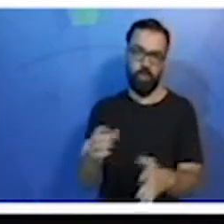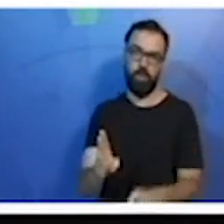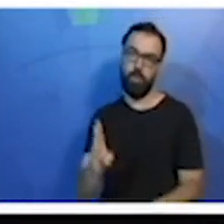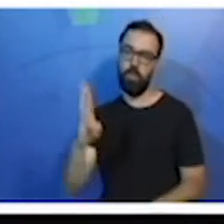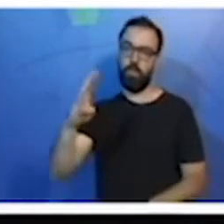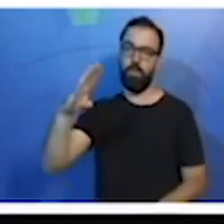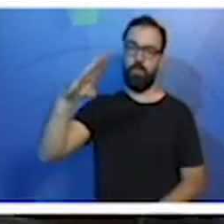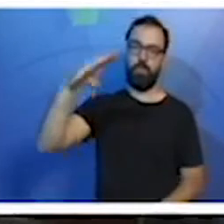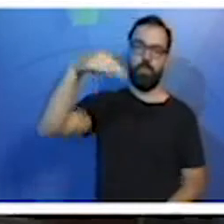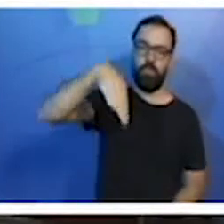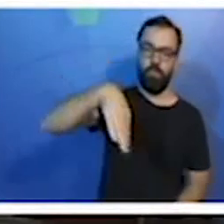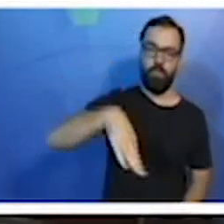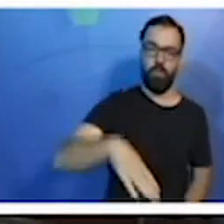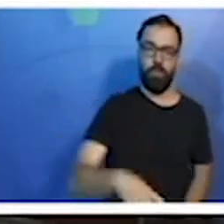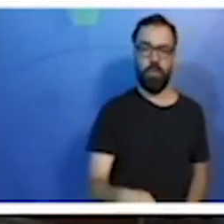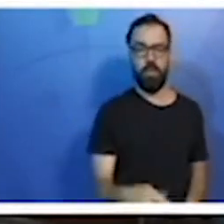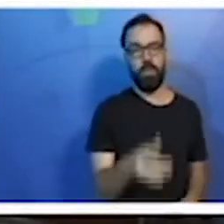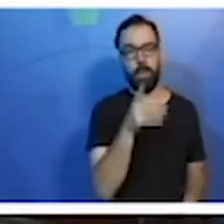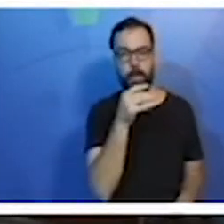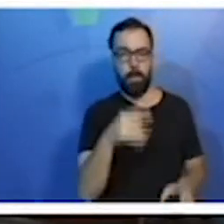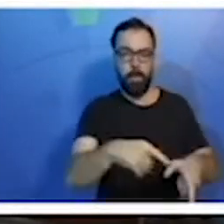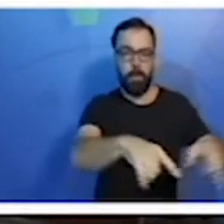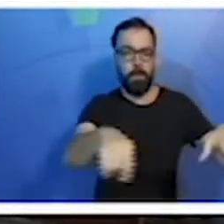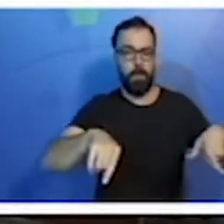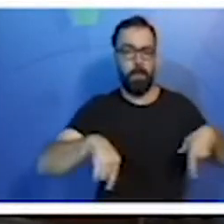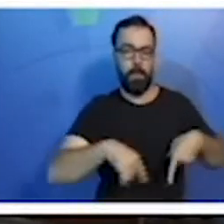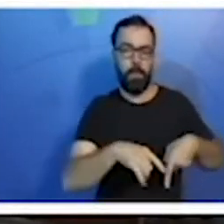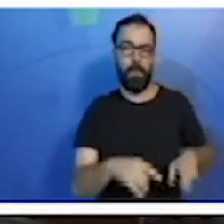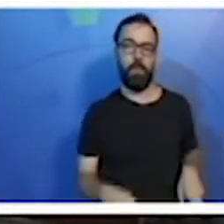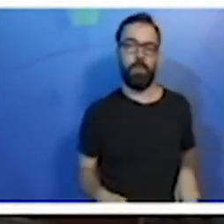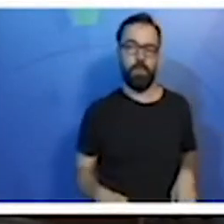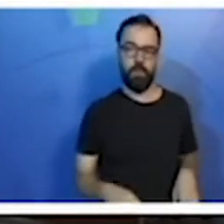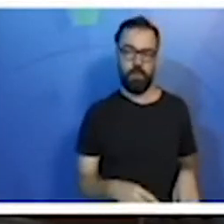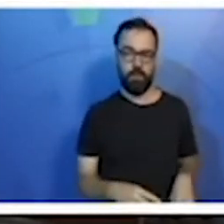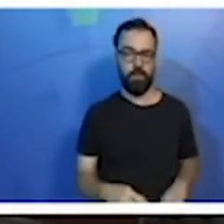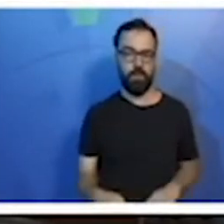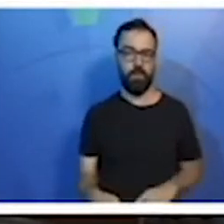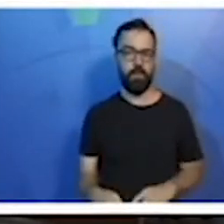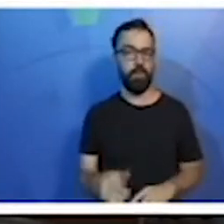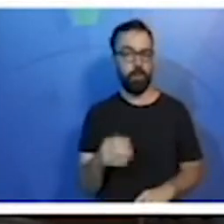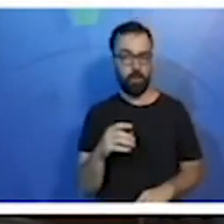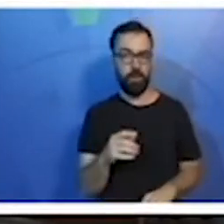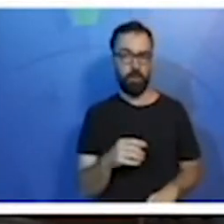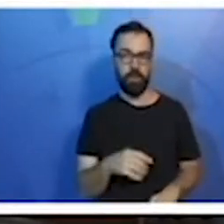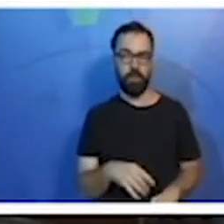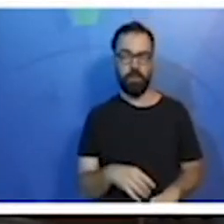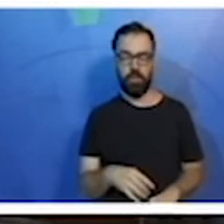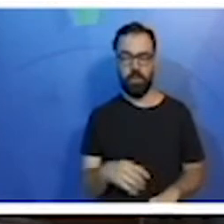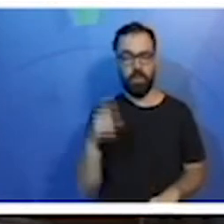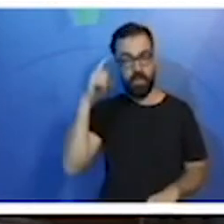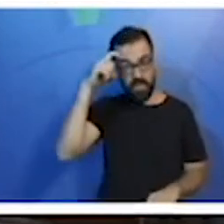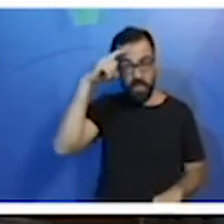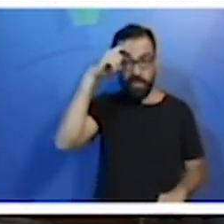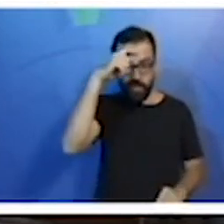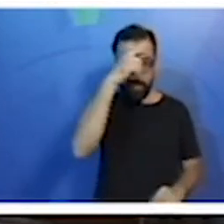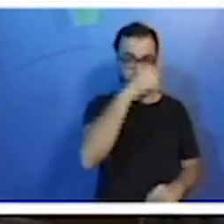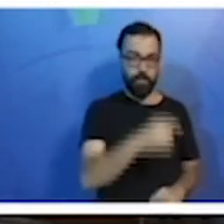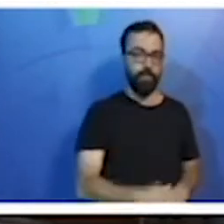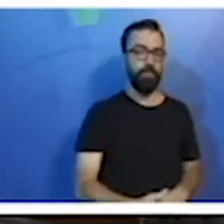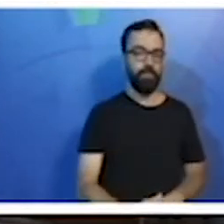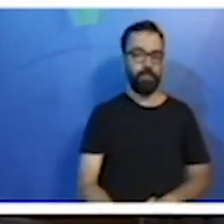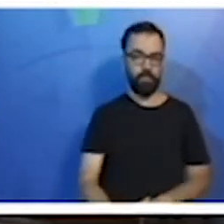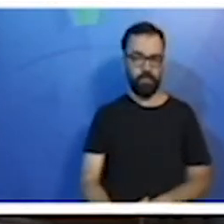tem subidas descidas em aclives declives e ele possui um alto nível de dificuldade né porque ele tem que desviar de alguns obstáculos também